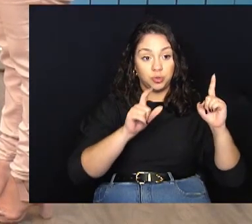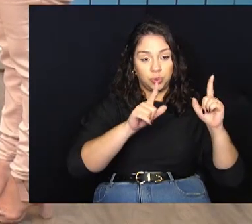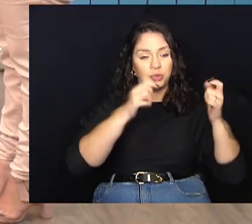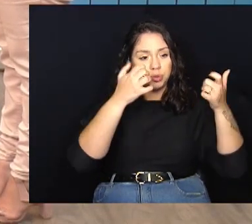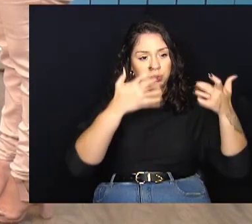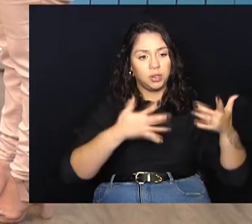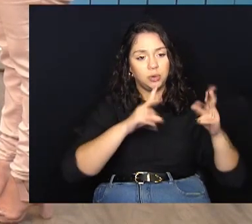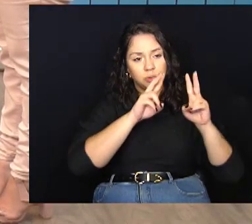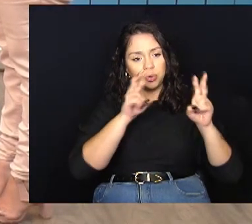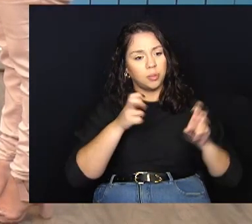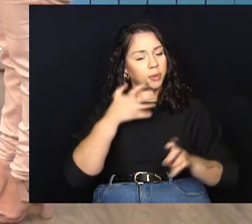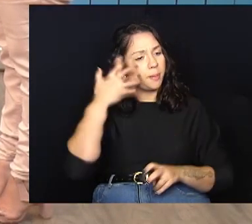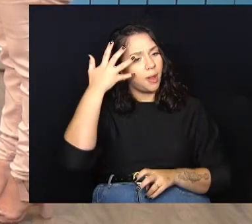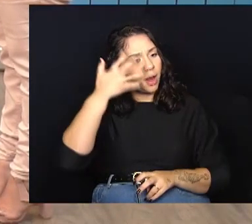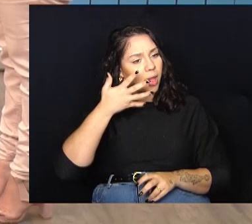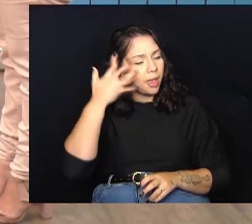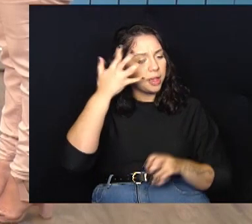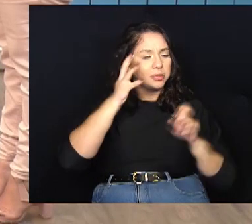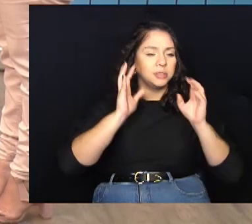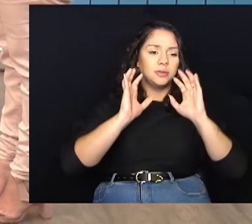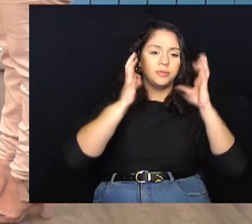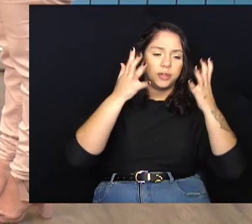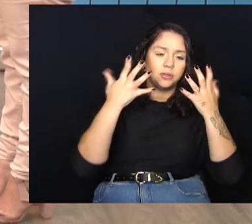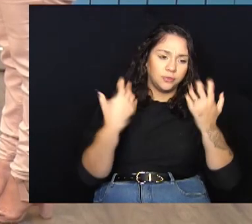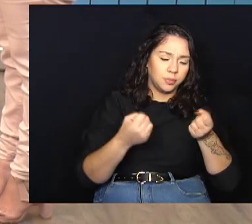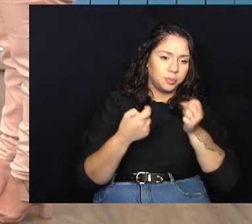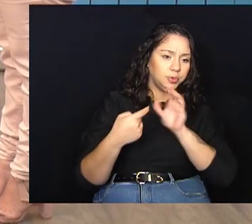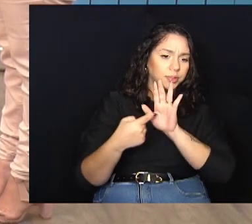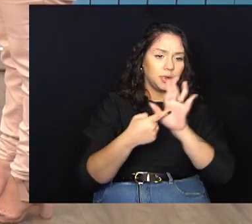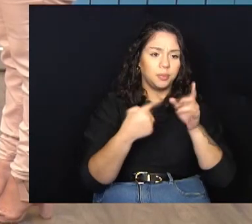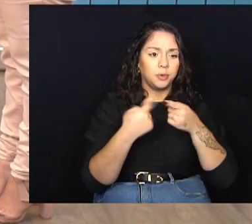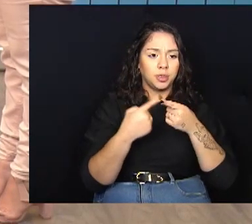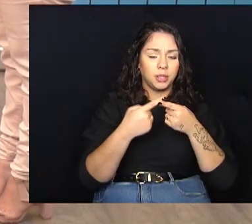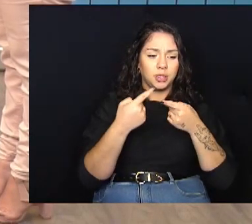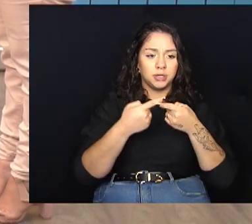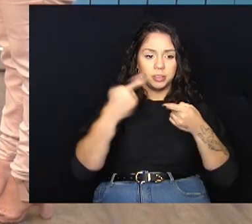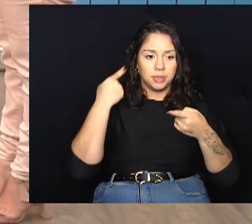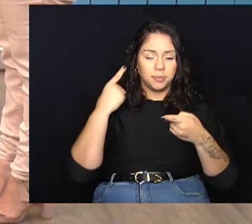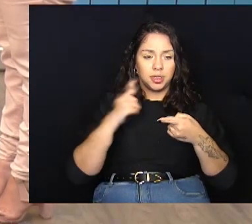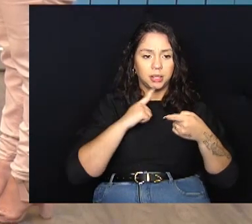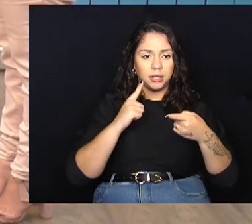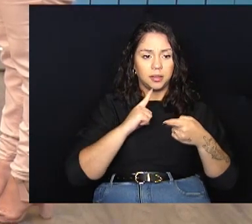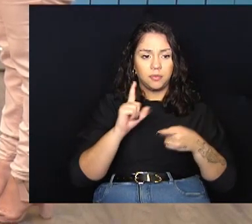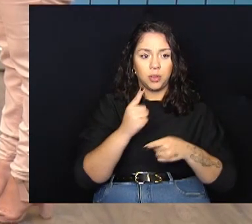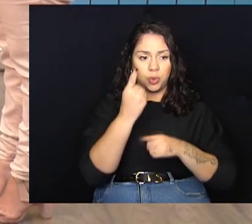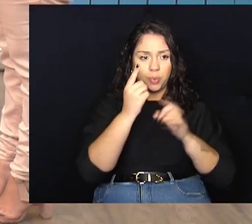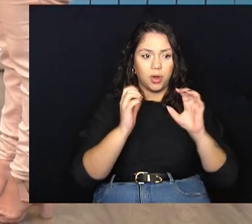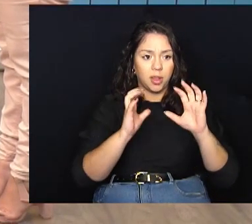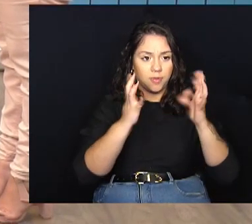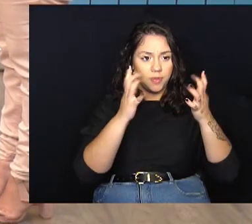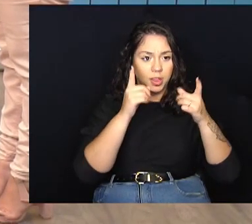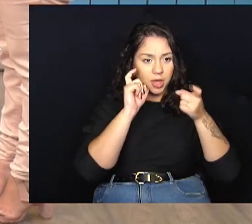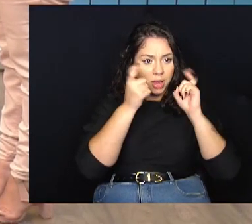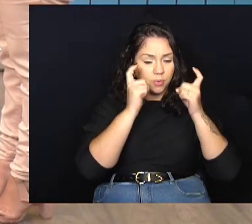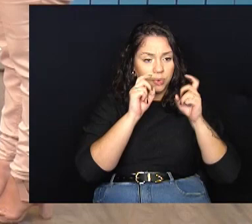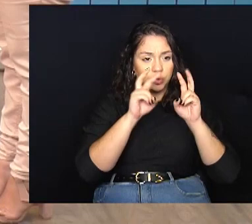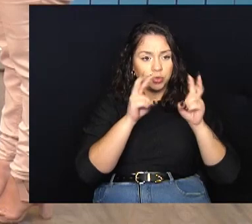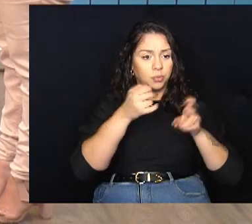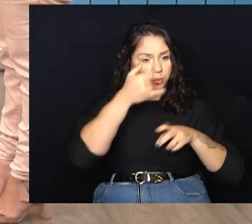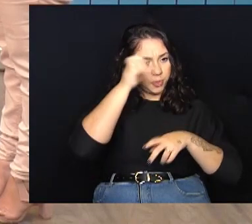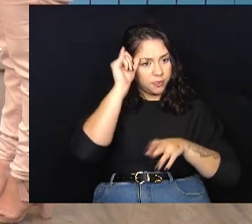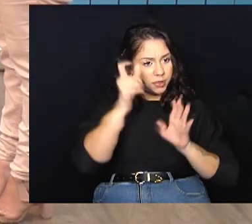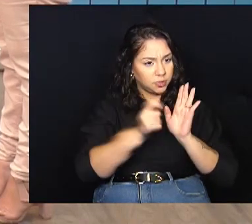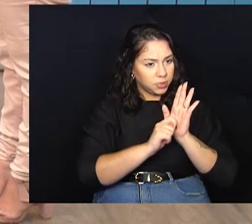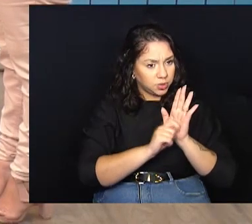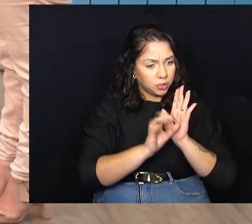pouco sobre palestra sobre evento Vamos mostrar aqui porque na última semana teve um evento uma reunião sobre prevenção às